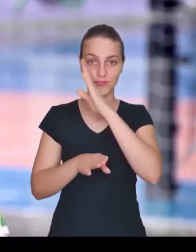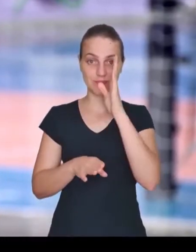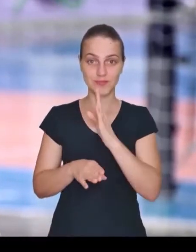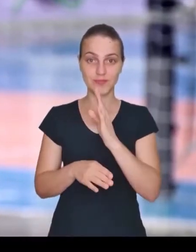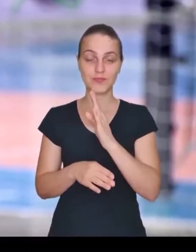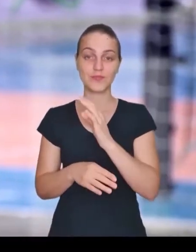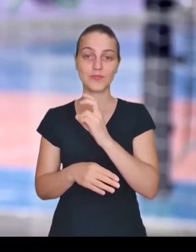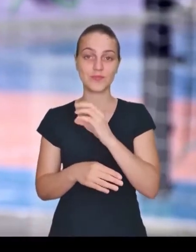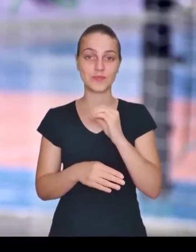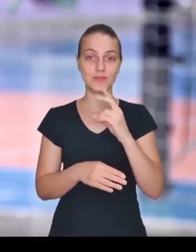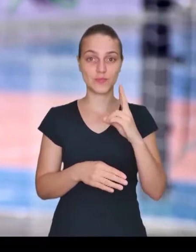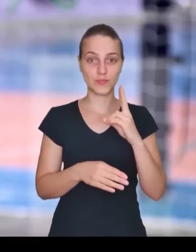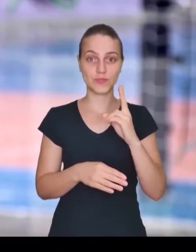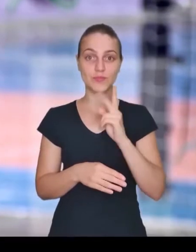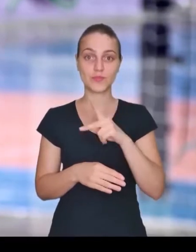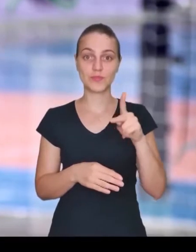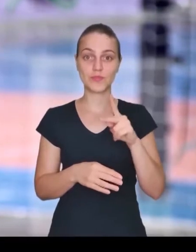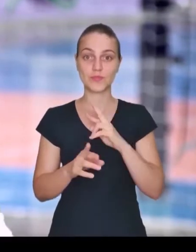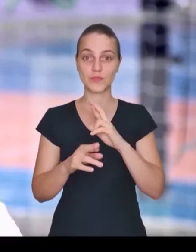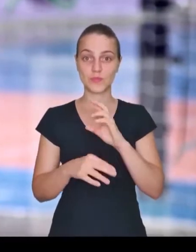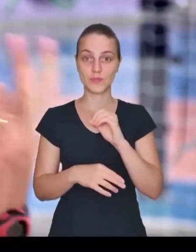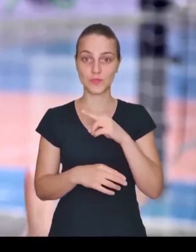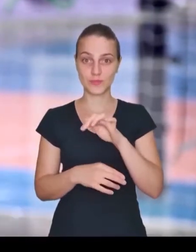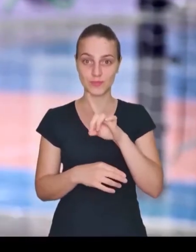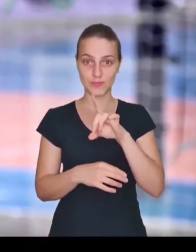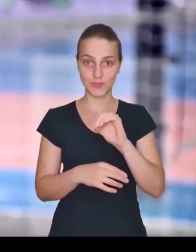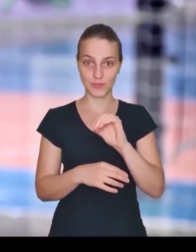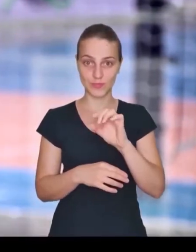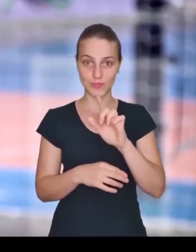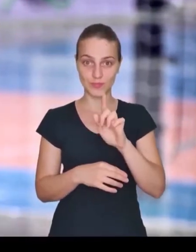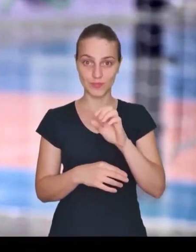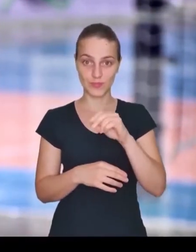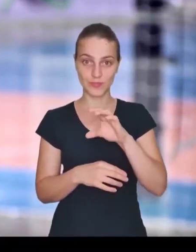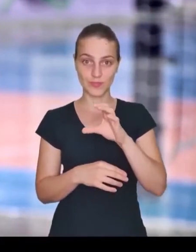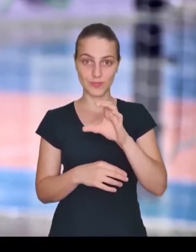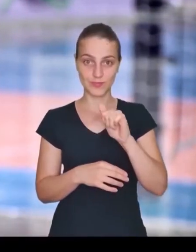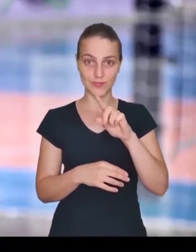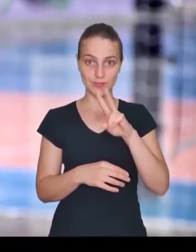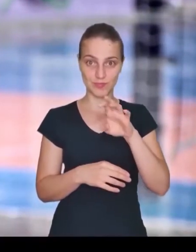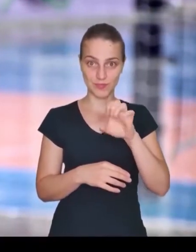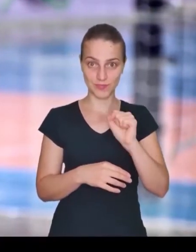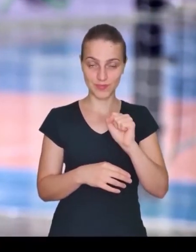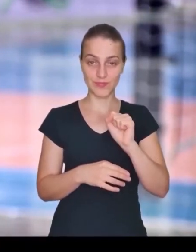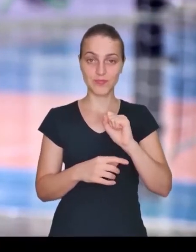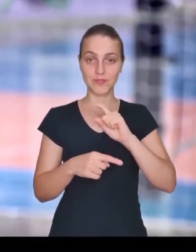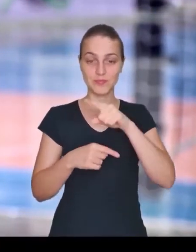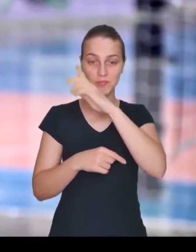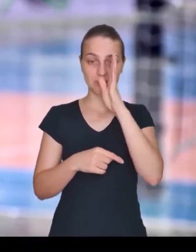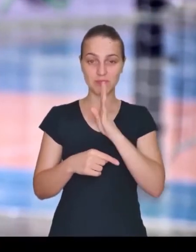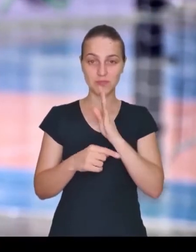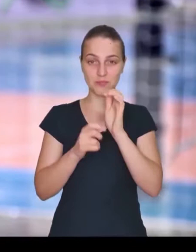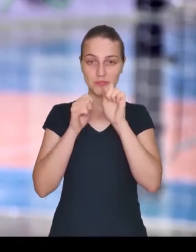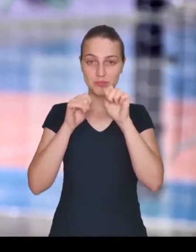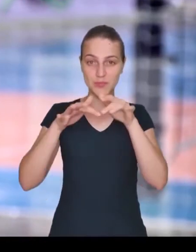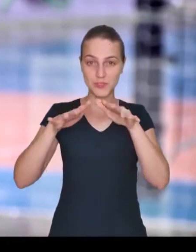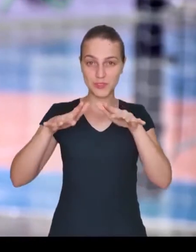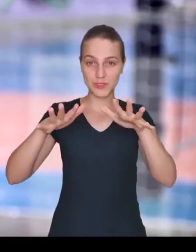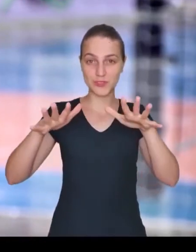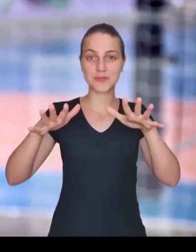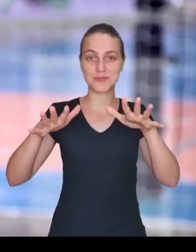através do professor Ronaldo Gonçalves, e logo se espalhou por todo o Brasil, visto que o Brasil é um país que tem